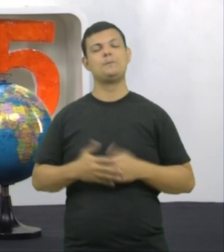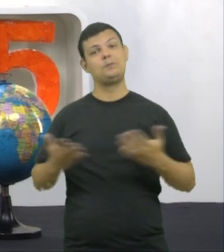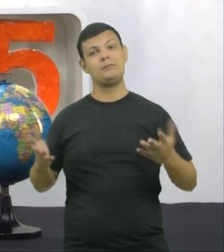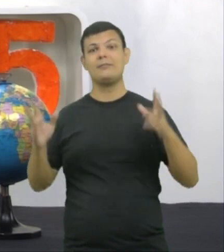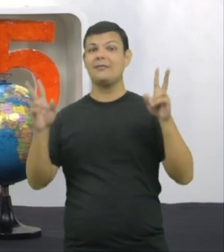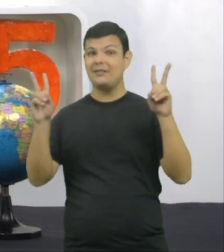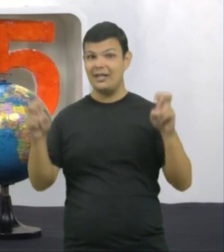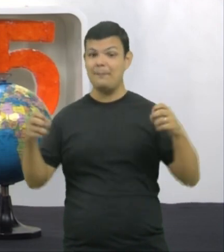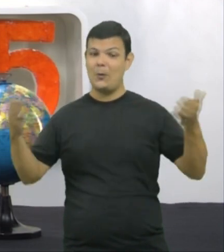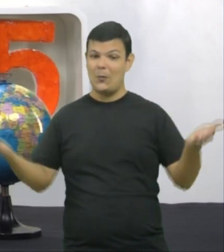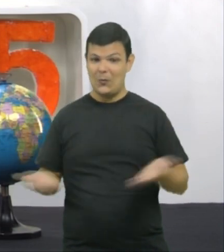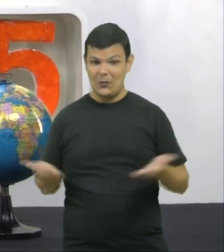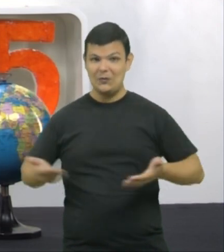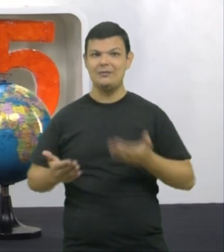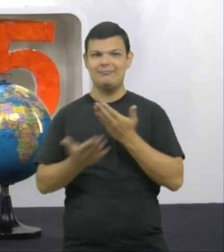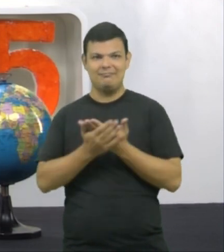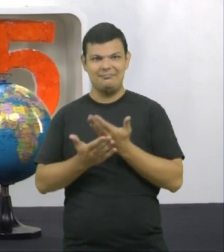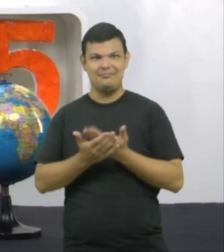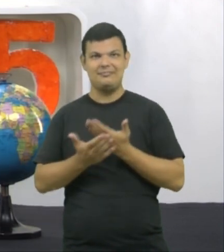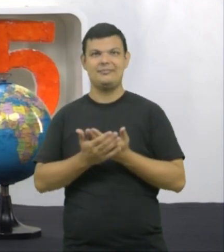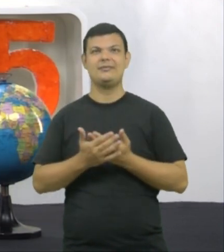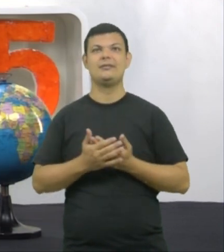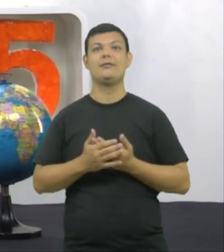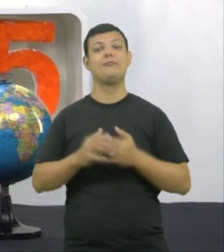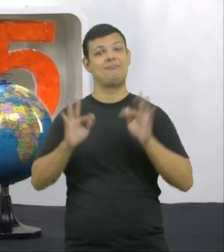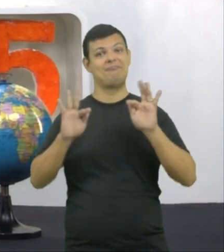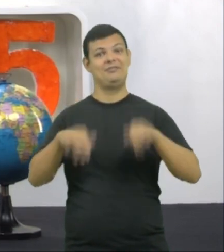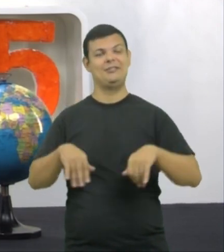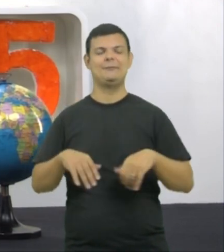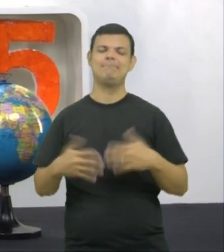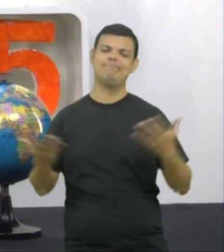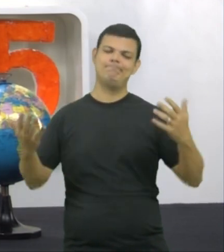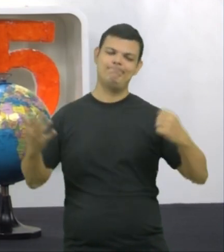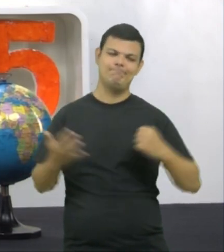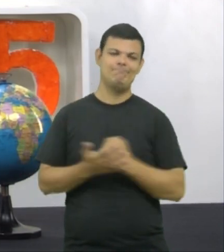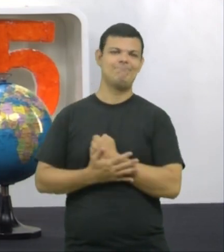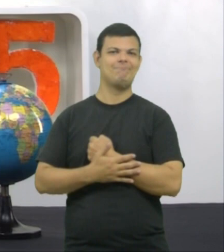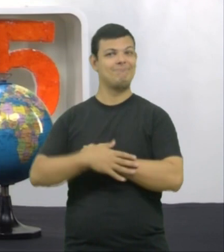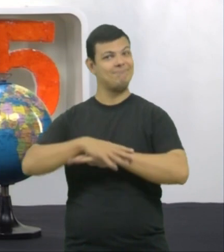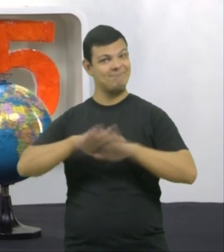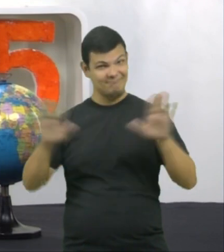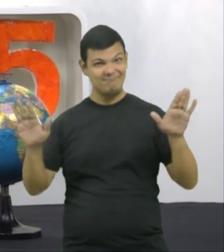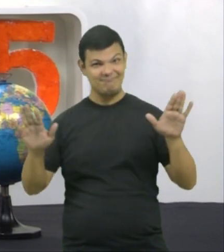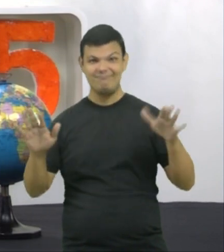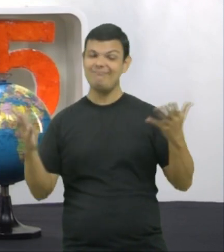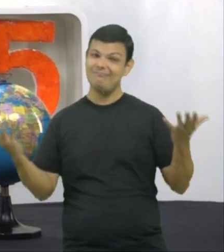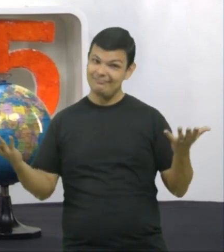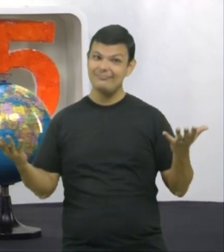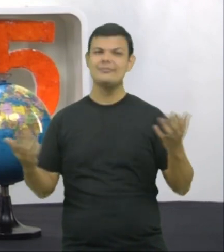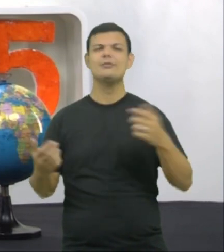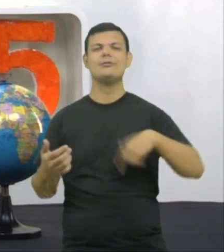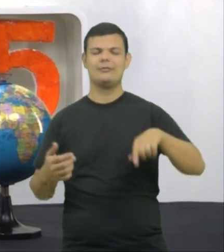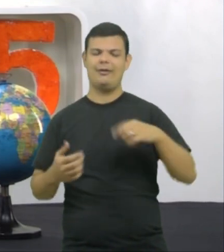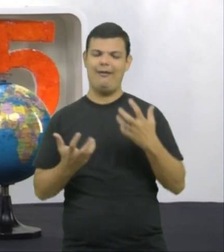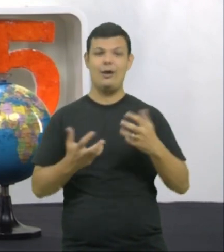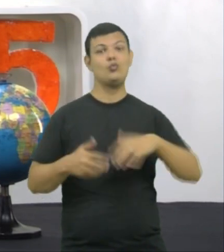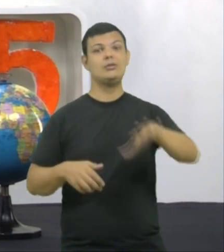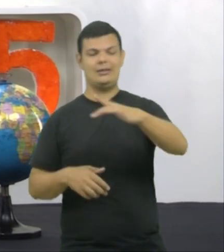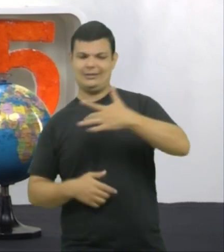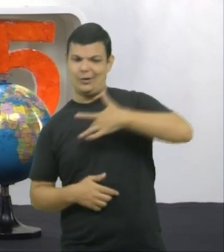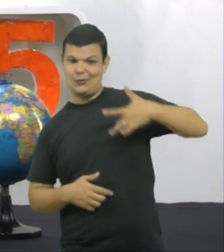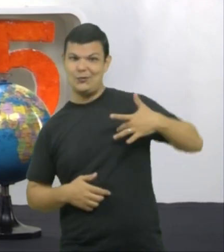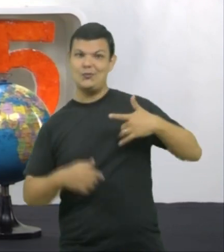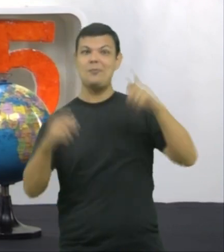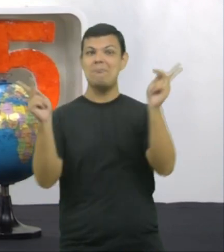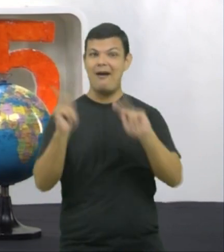foi essa, nossa aula chega ao fim, infelizmente chegou ao fim. Eu desejo a todos muita saúde, paz